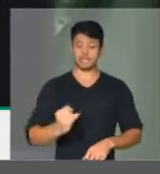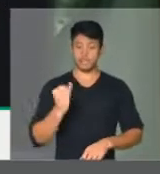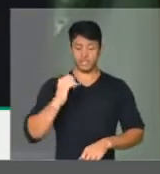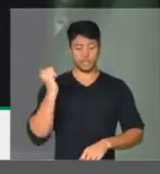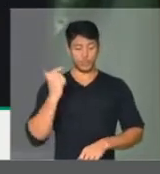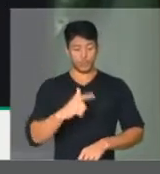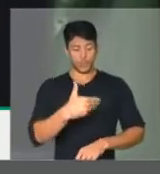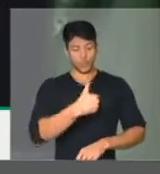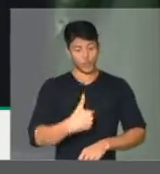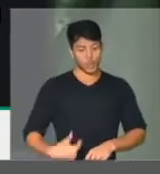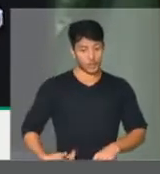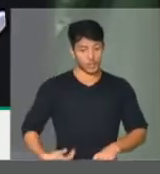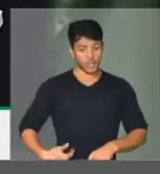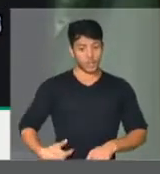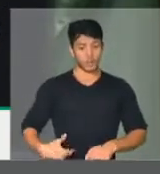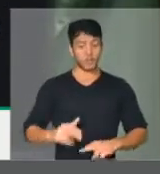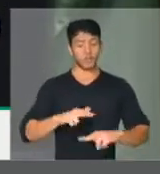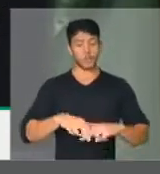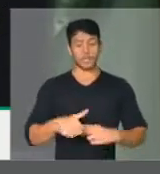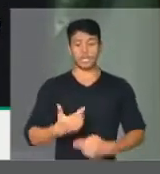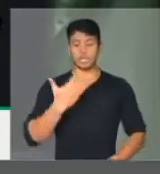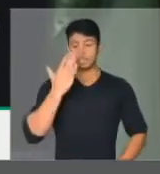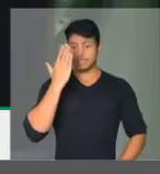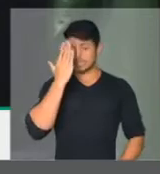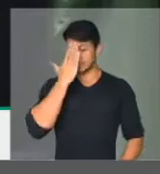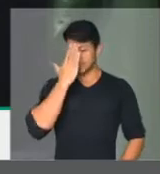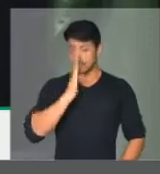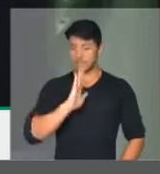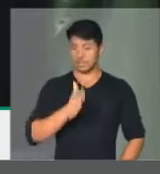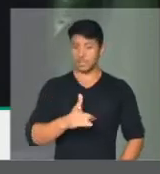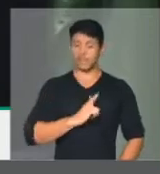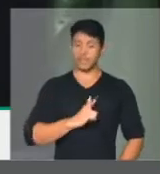por natureza, transitórios, efêmeros.